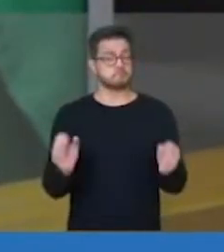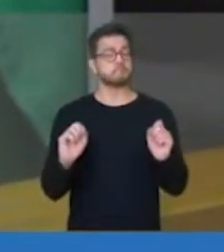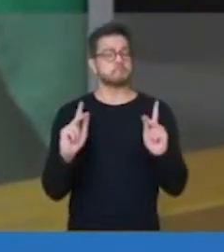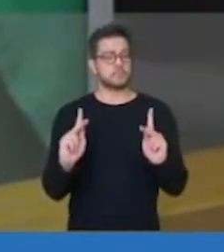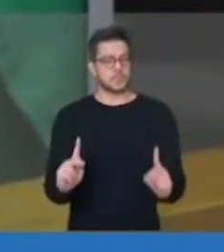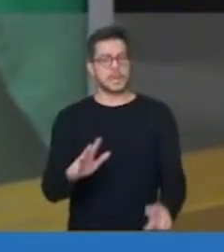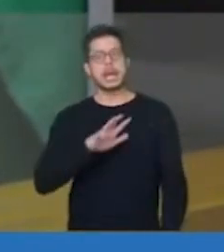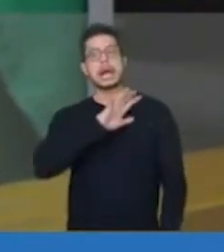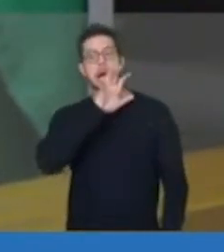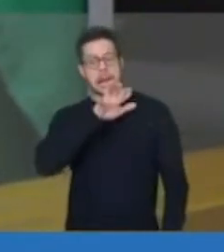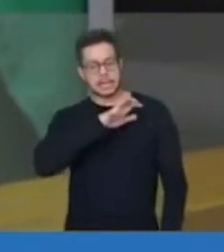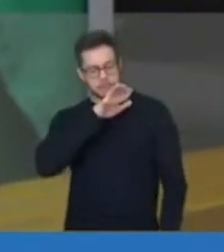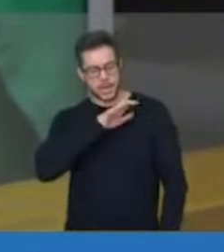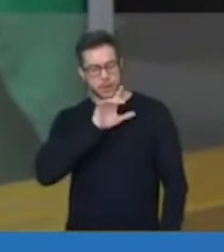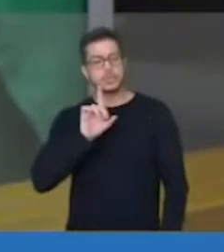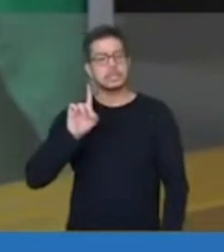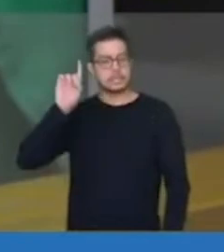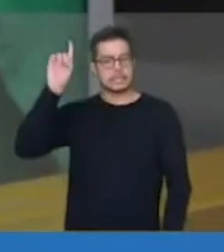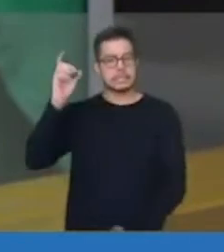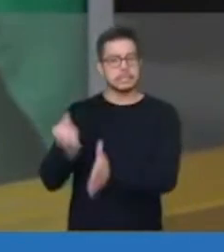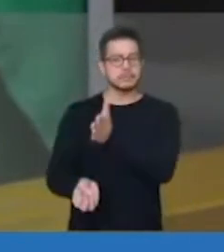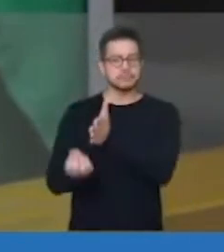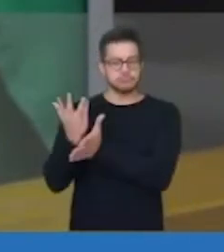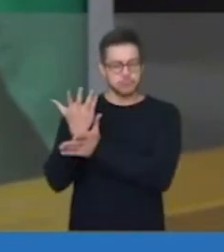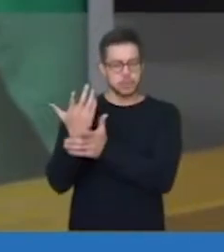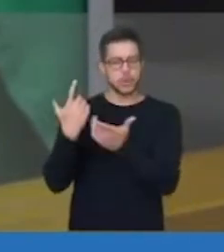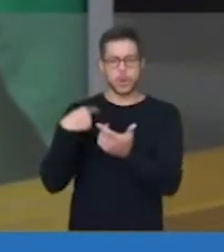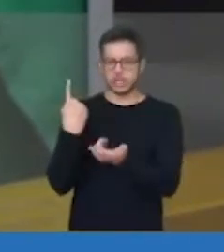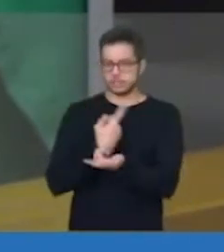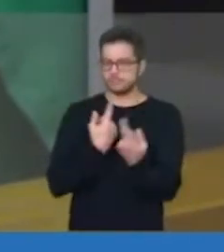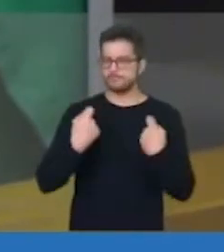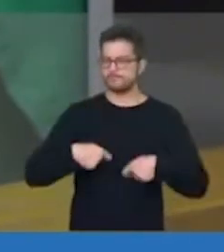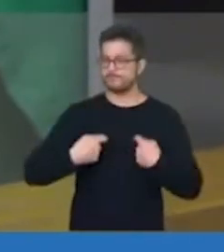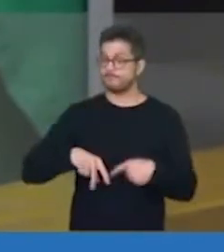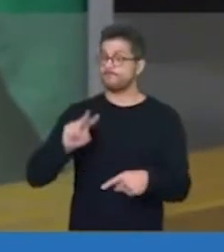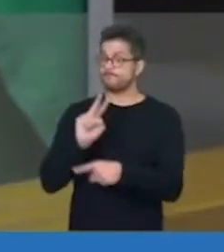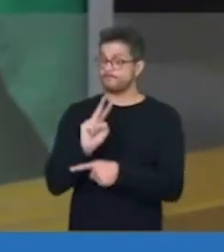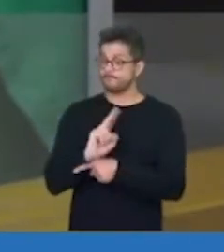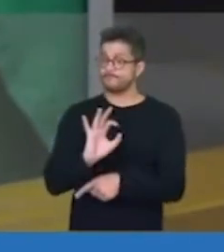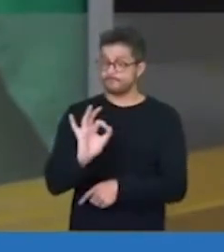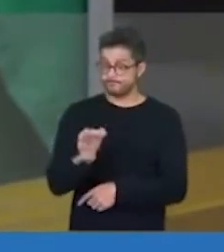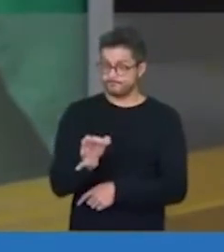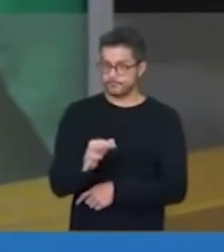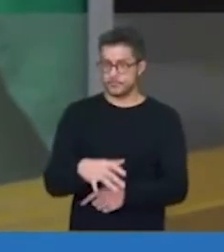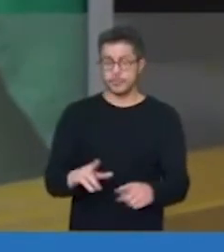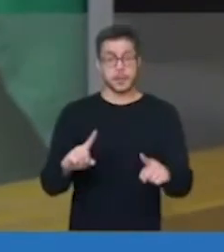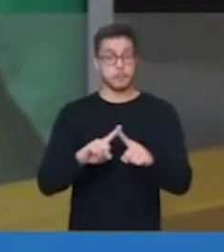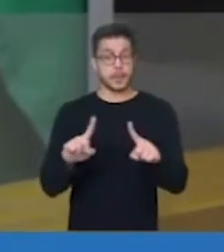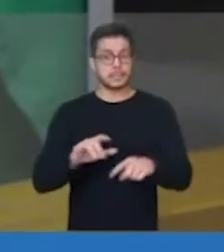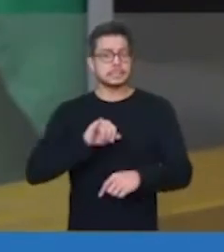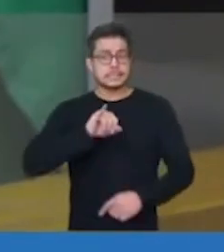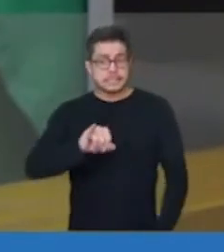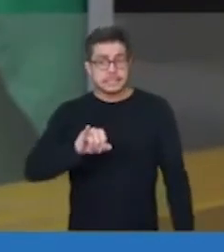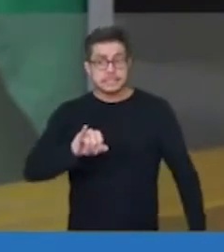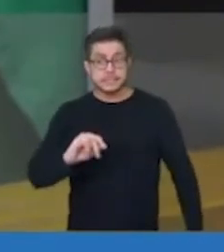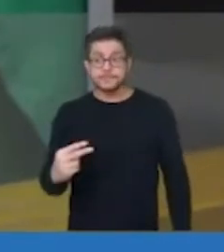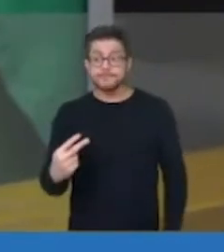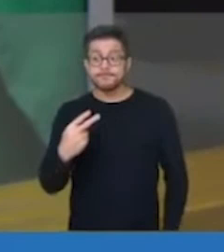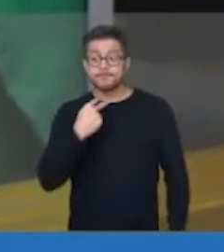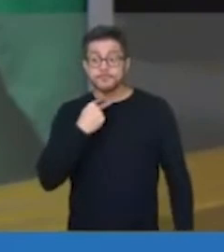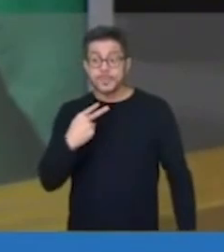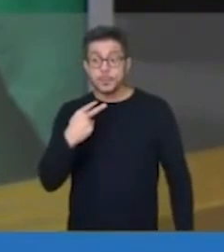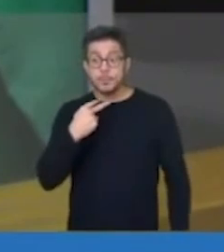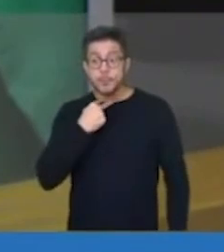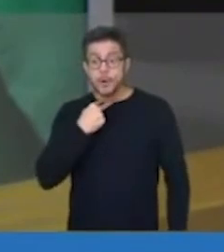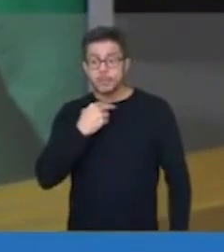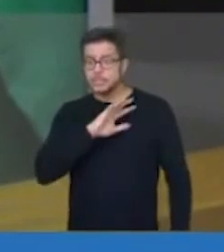e merecem o nosso cuidado. Mas hoje, infelizmente, aquilo que não se pode fazer em animais, a injeção de cloreto de